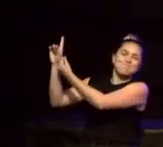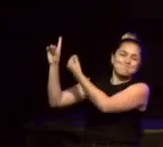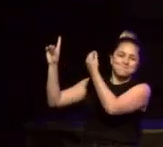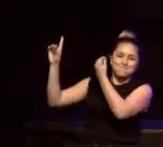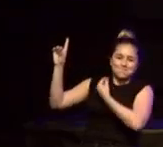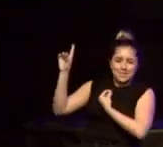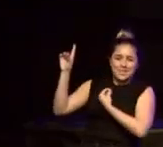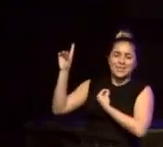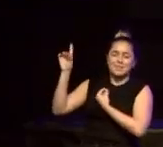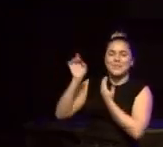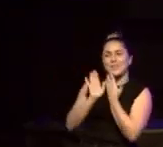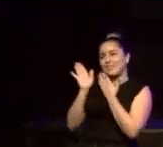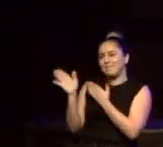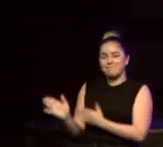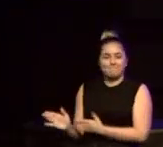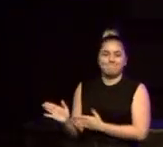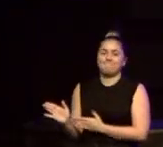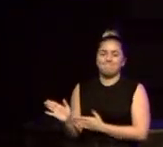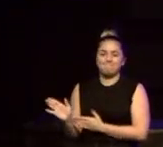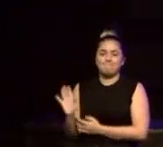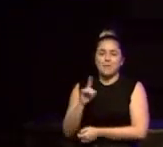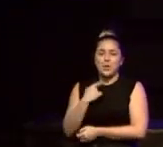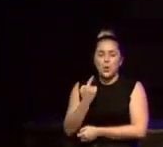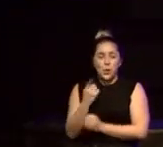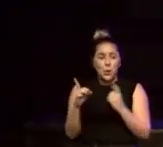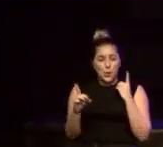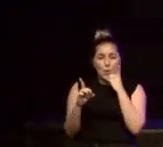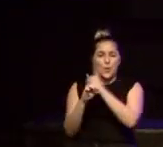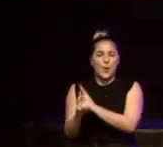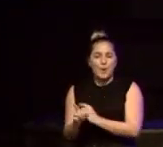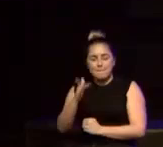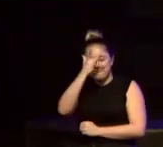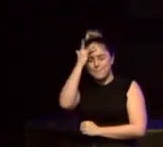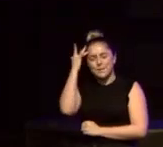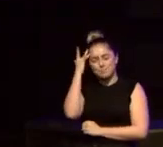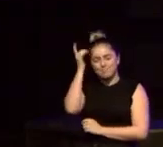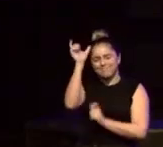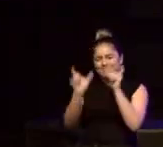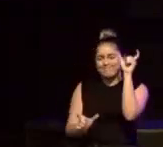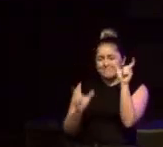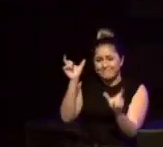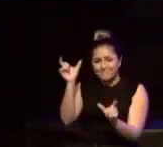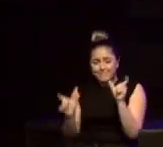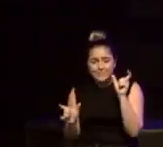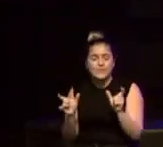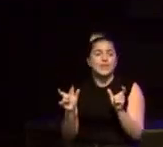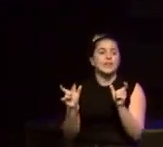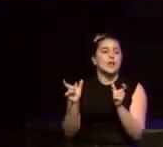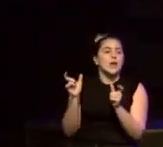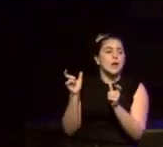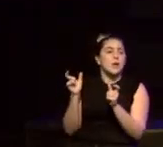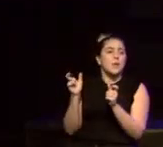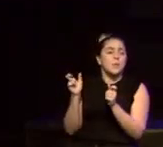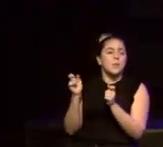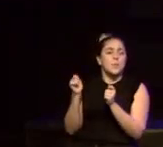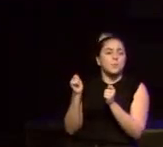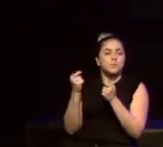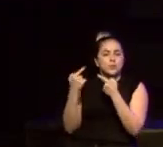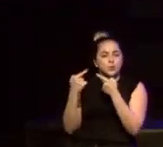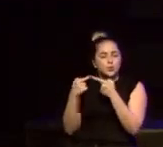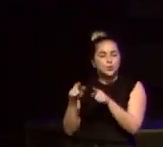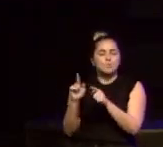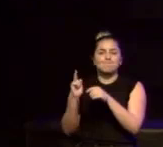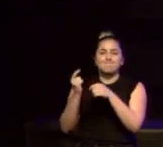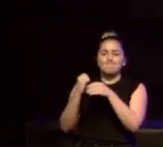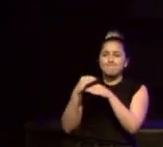é fiel. E nós encontramos aqui pessoas muito comprometidas com a nossa vida, com a nossa família e com o nosso filho. E depois